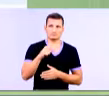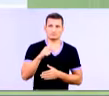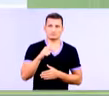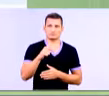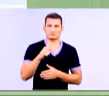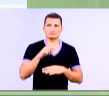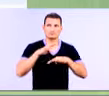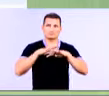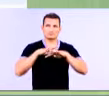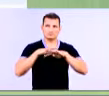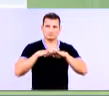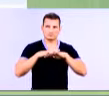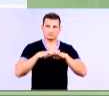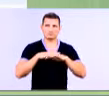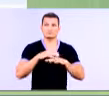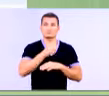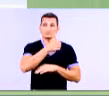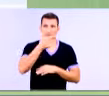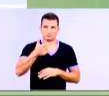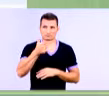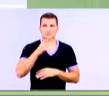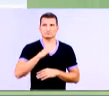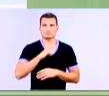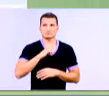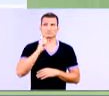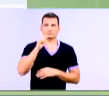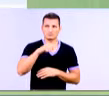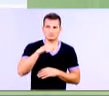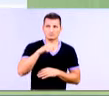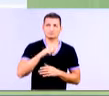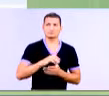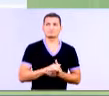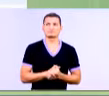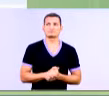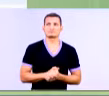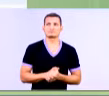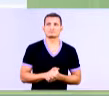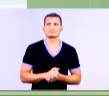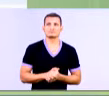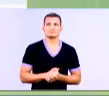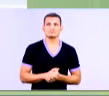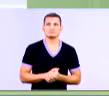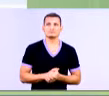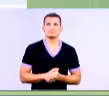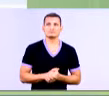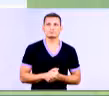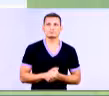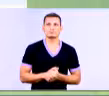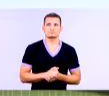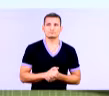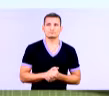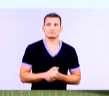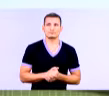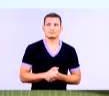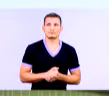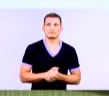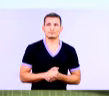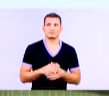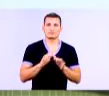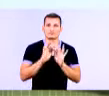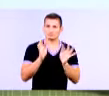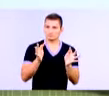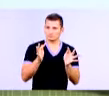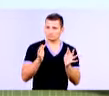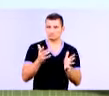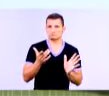expressão aritmética, mas nesse segundo teve sim uma expressão aritmética. Viu, gente? É simples, não tem